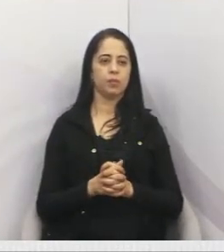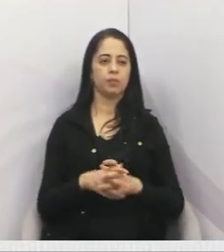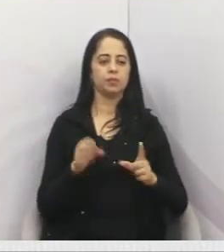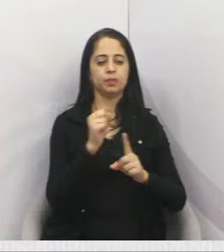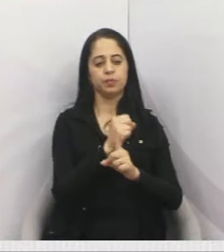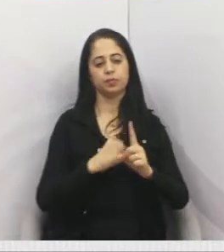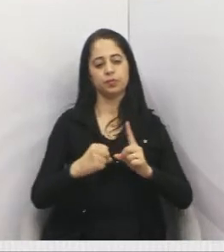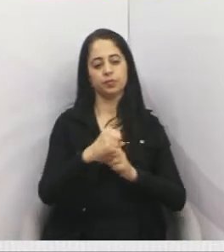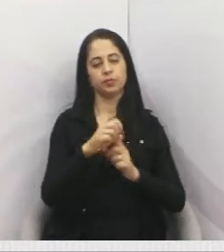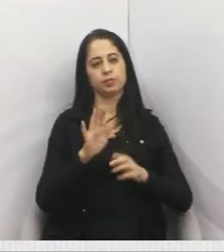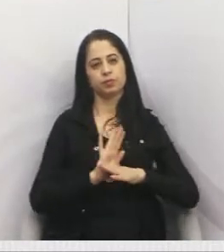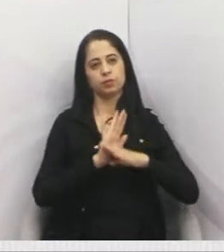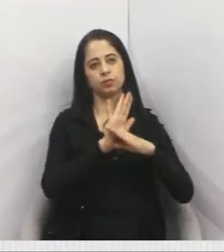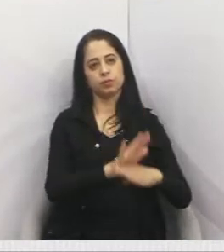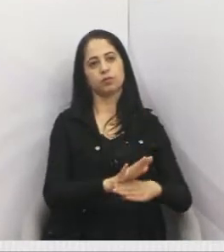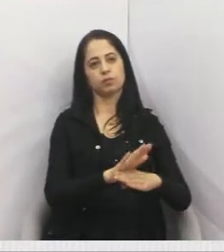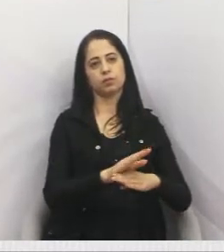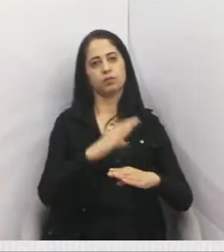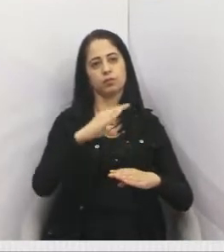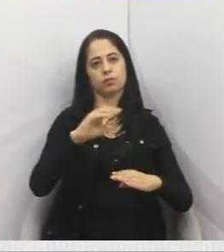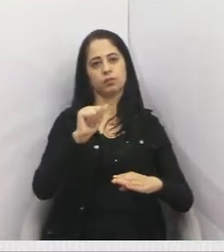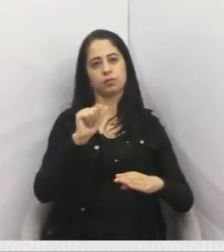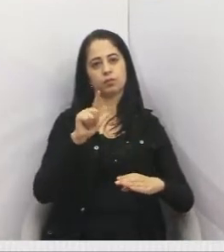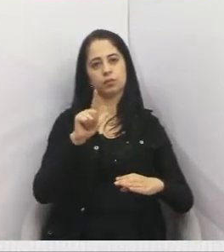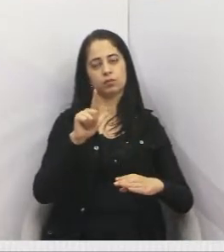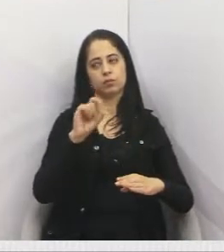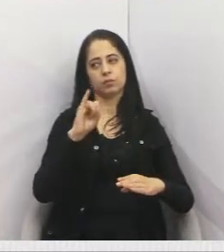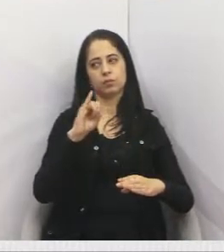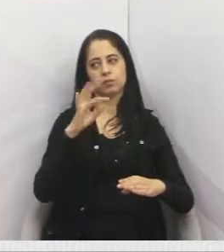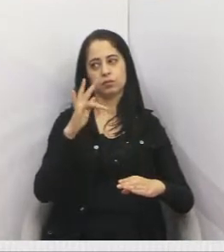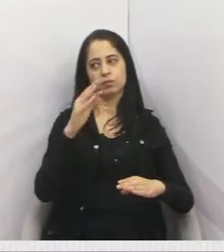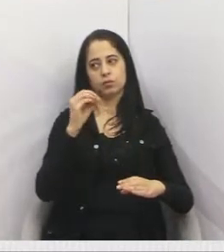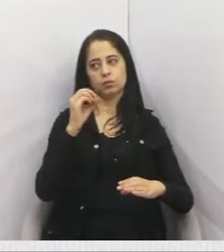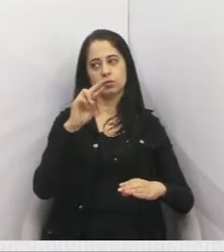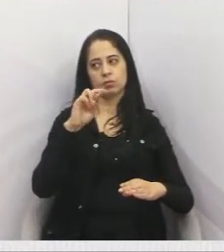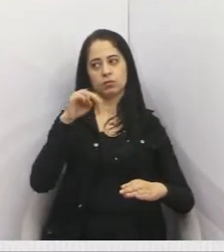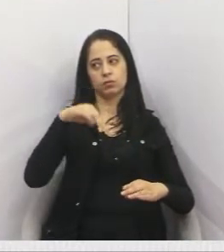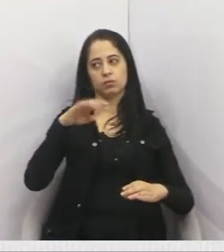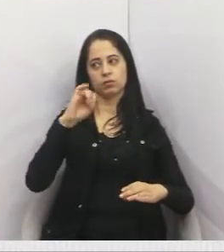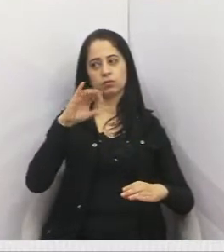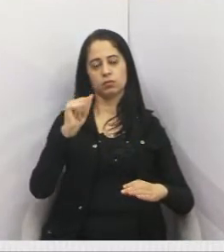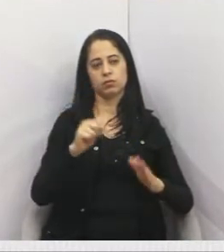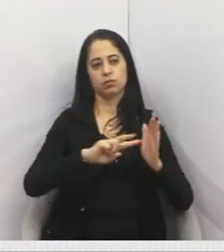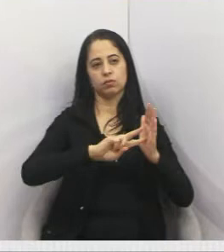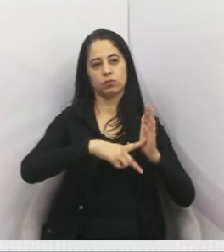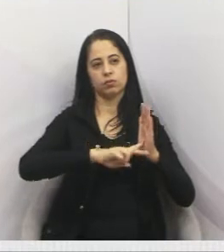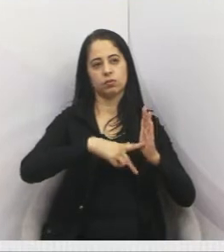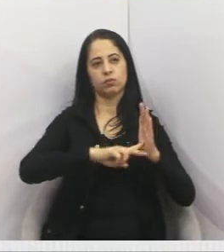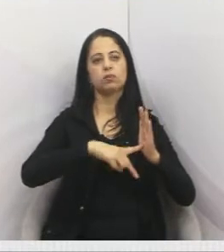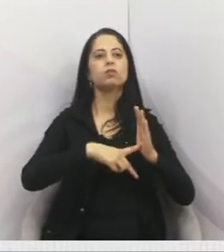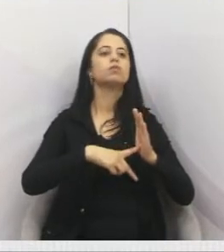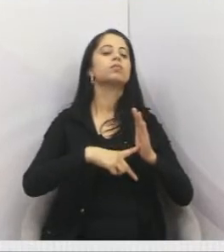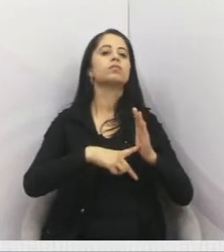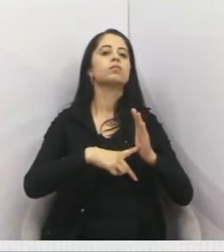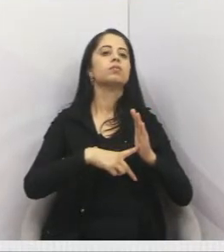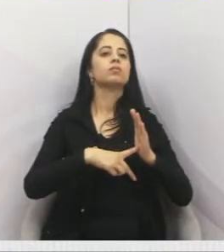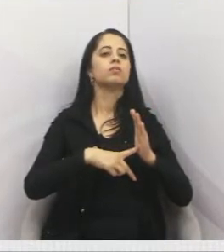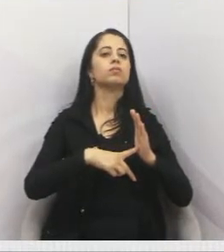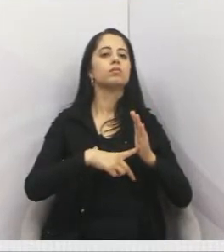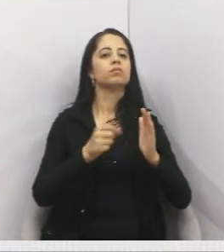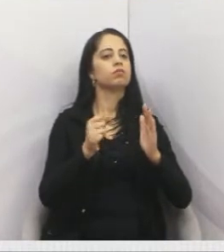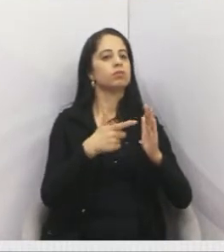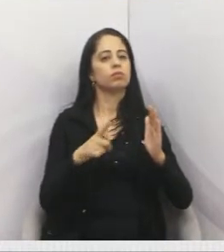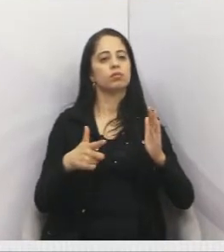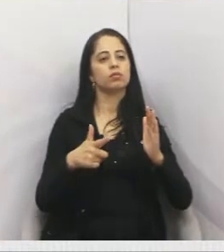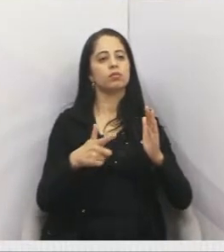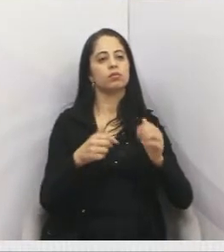Movimentos populares, Parque Califórnia, entidades de classe em branco, empresas ou entidades profissionais em